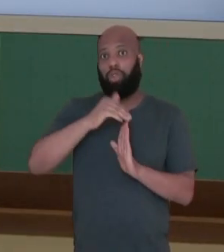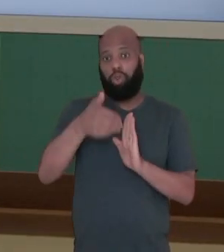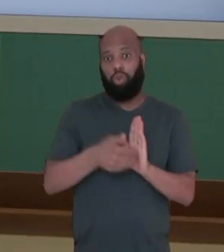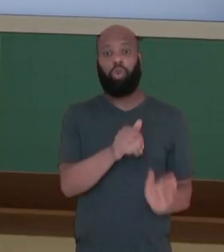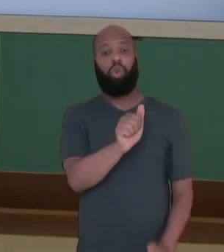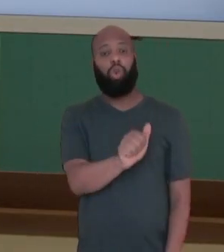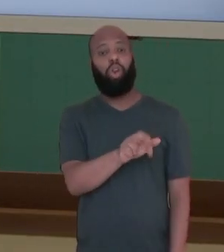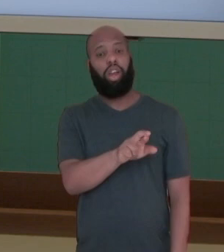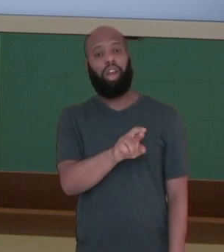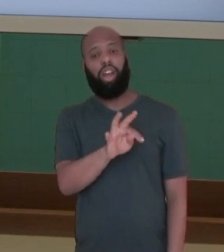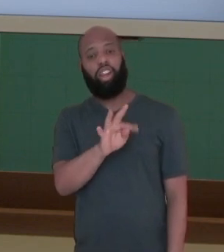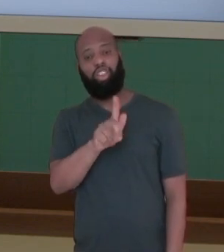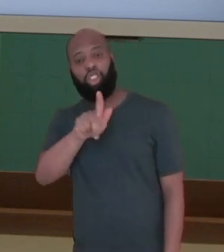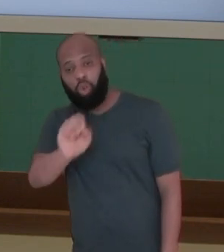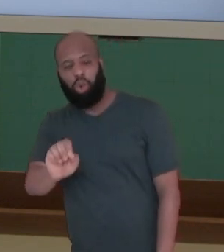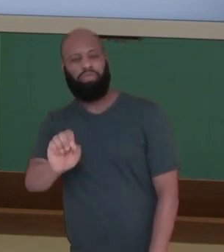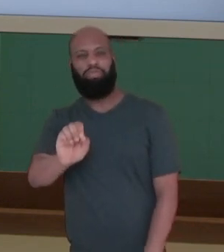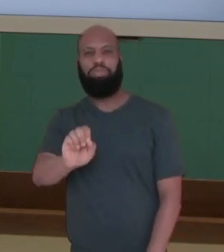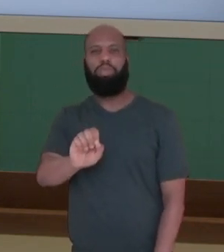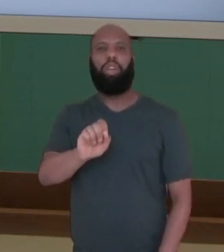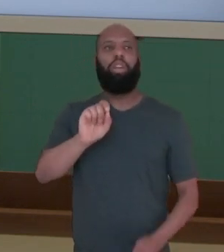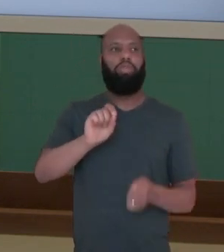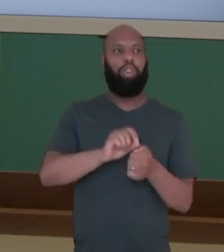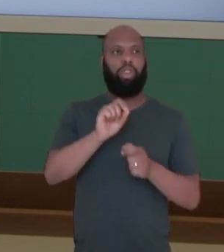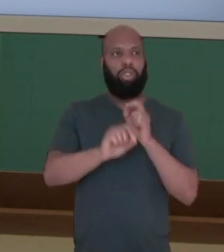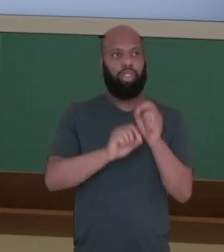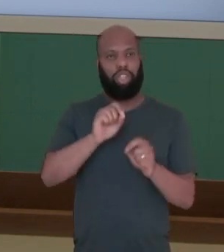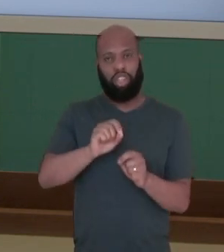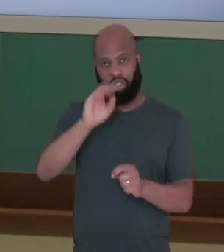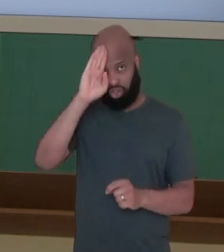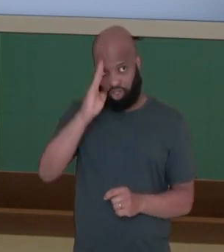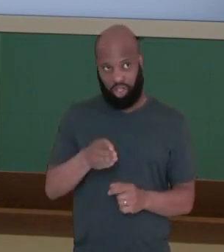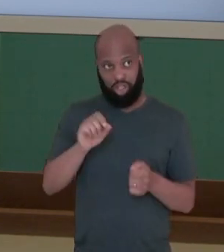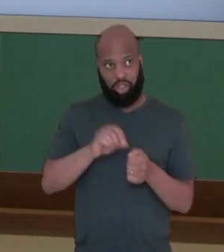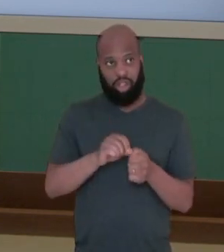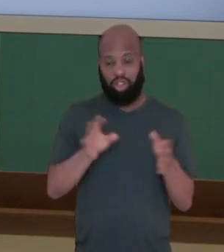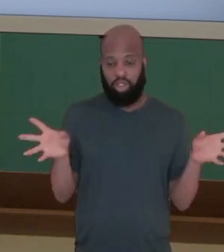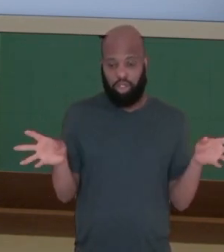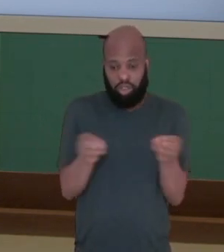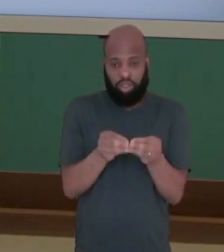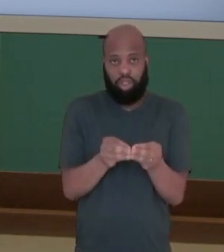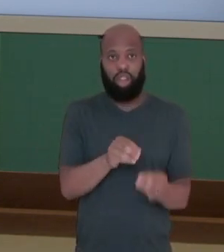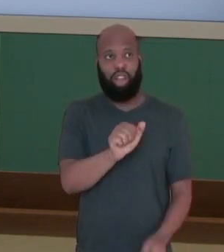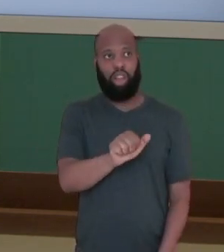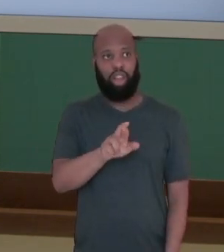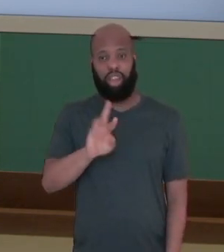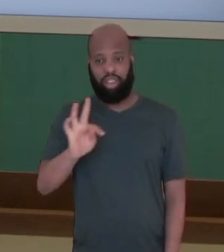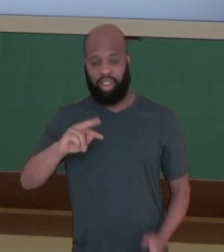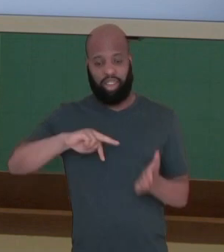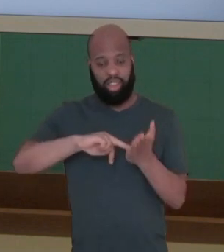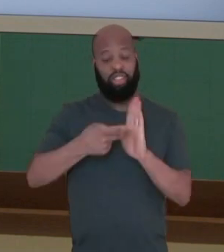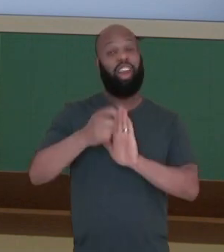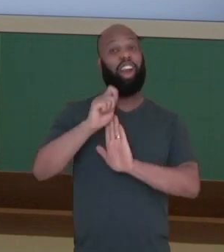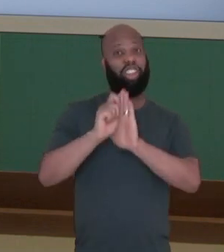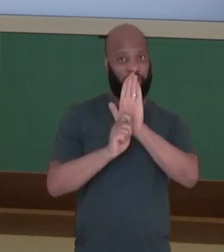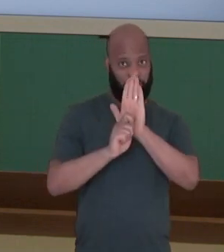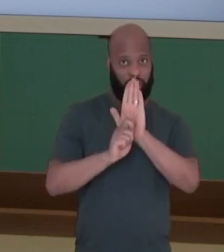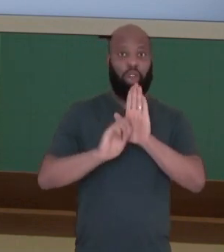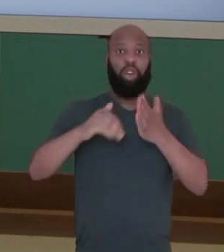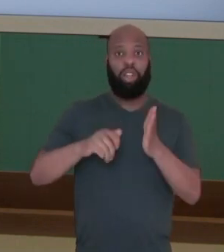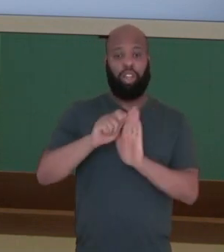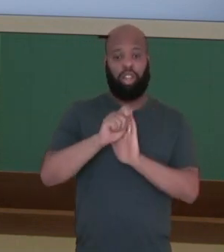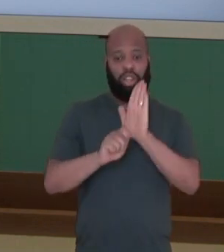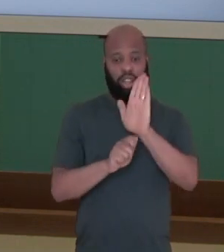tempo todo numa normativa, num texto jurídico, optou-se por fazer a abreviatura, ART, ponto. Né? Então, art,